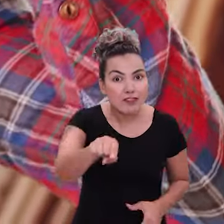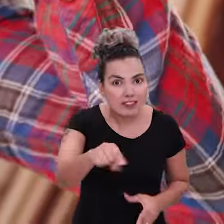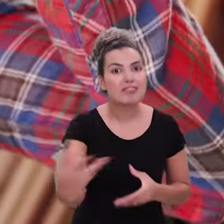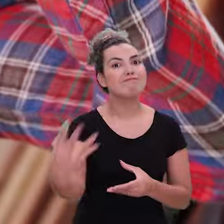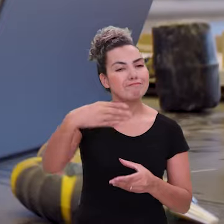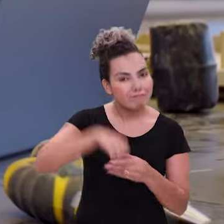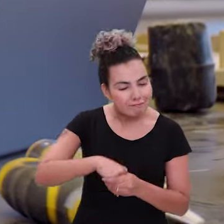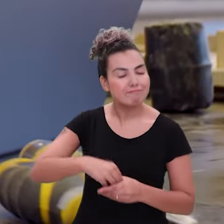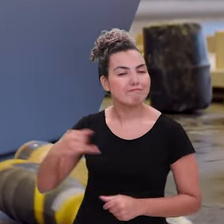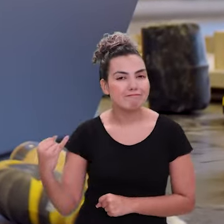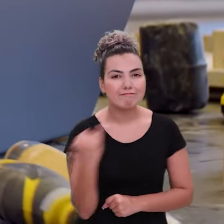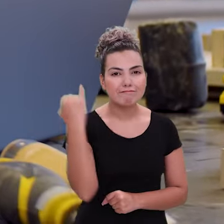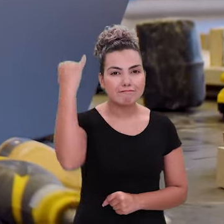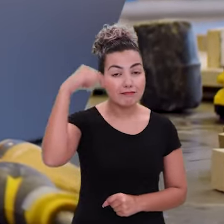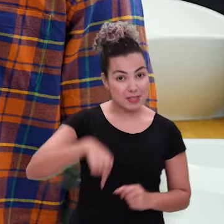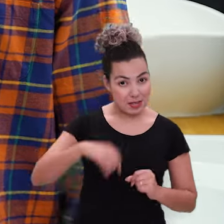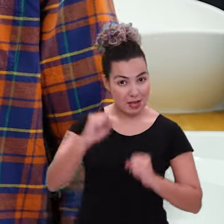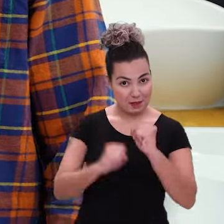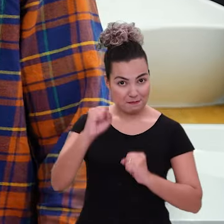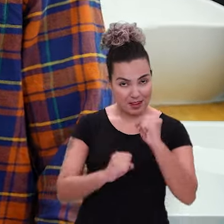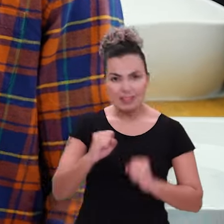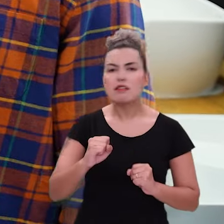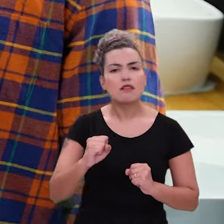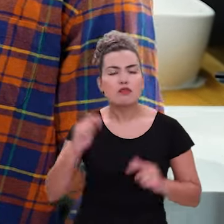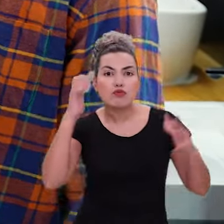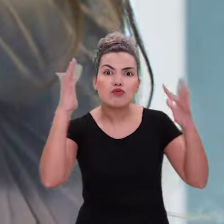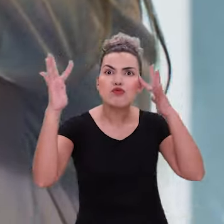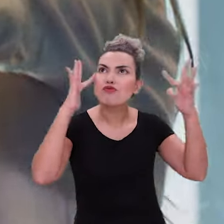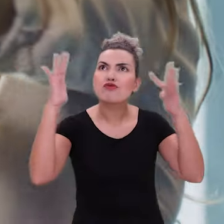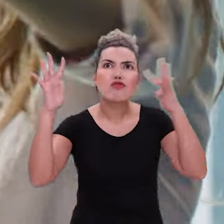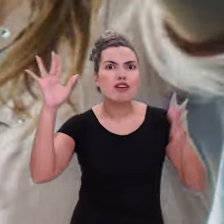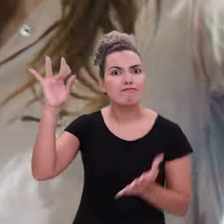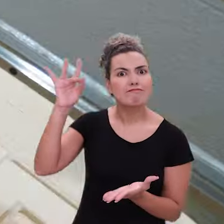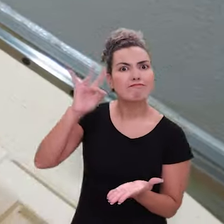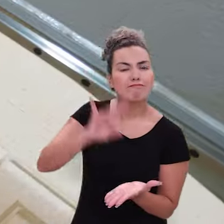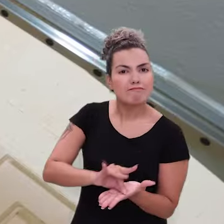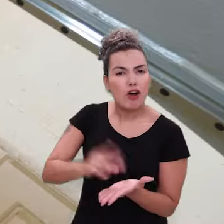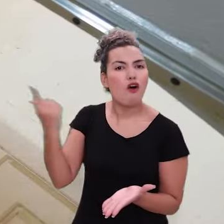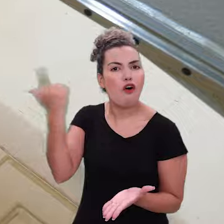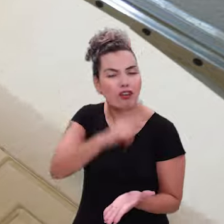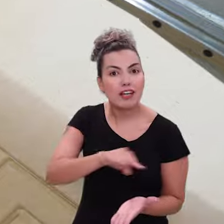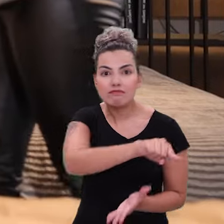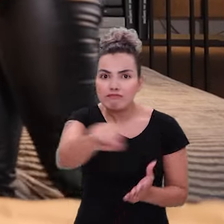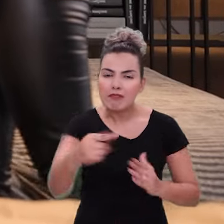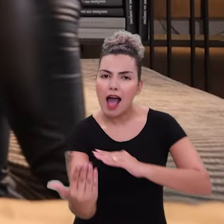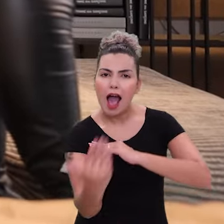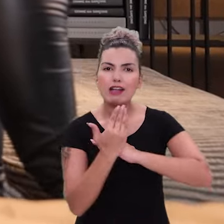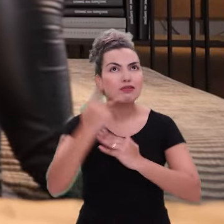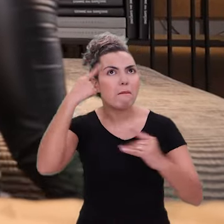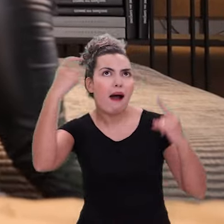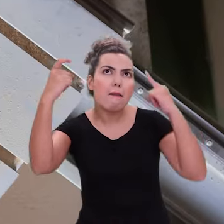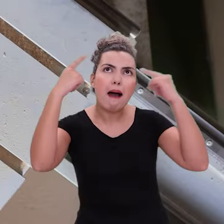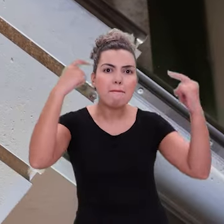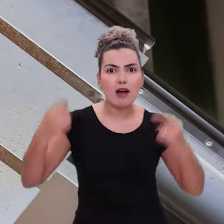é o protagonista nessa história. E a Formobile é o encontro de sonhos e realizações para aqueles que moldam nosso mundo